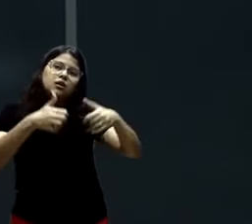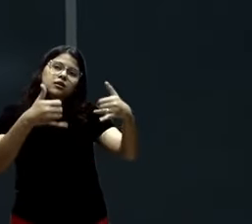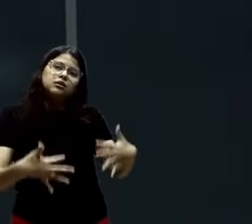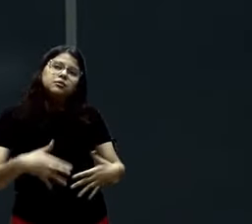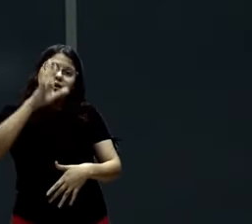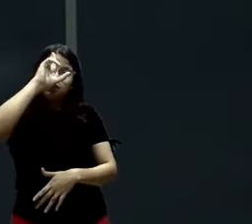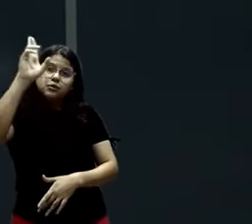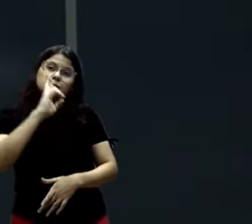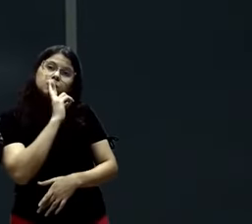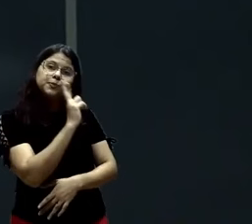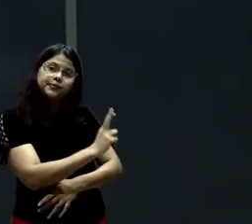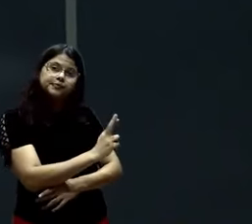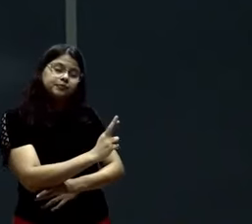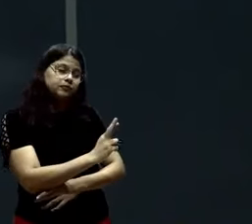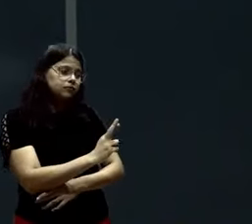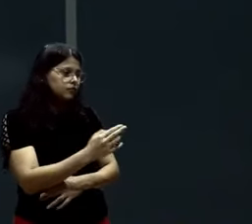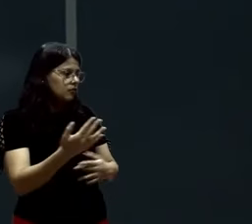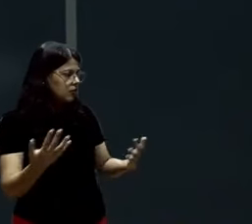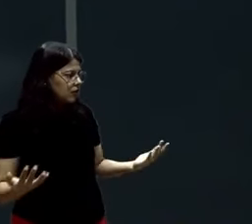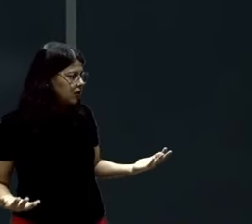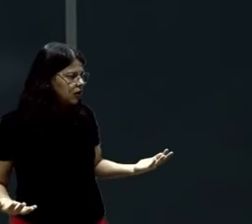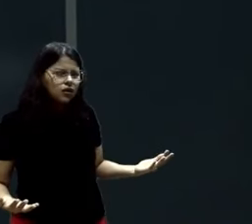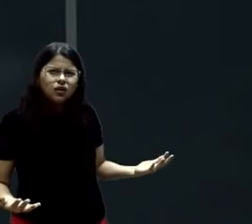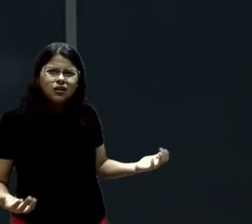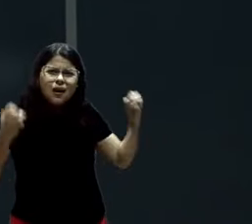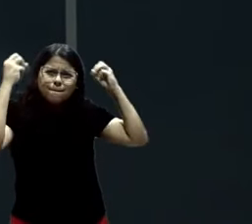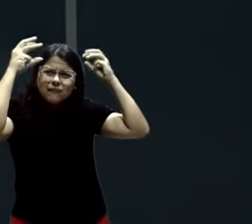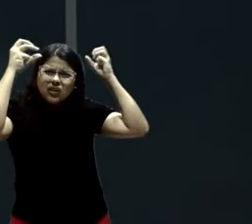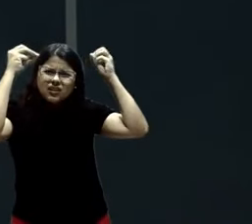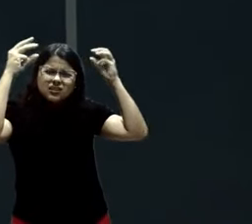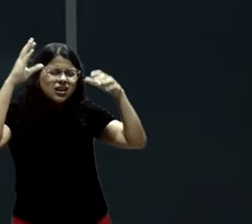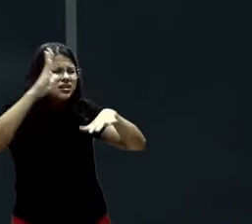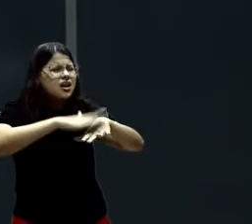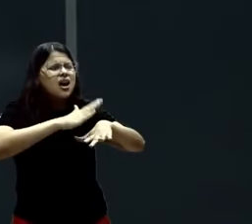respondeu: Moisés, quem fez a boca do homem?